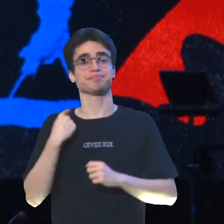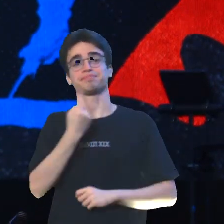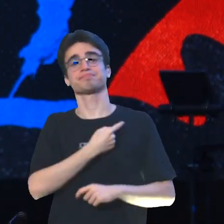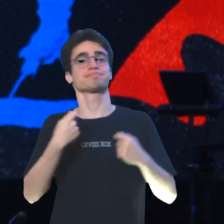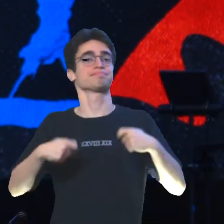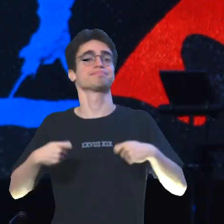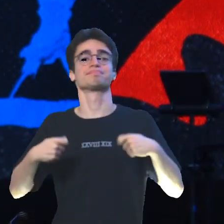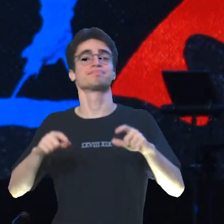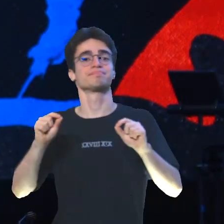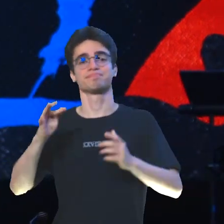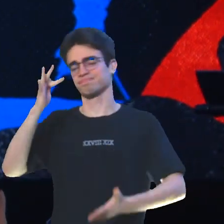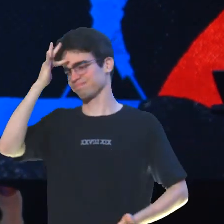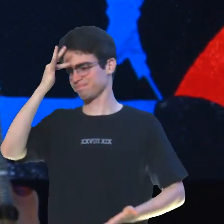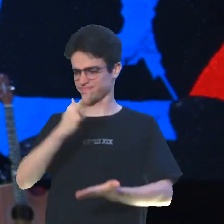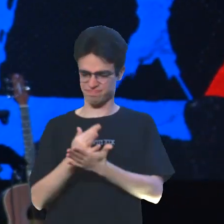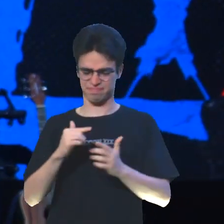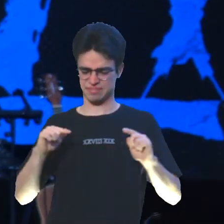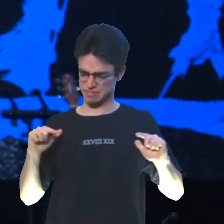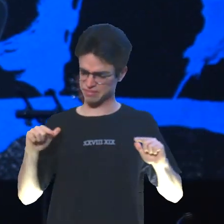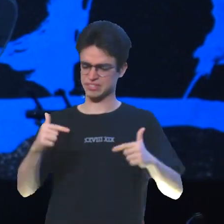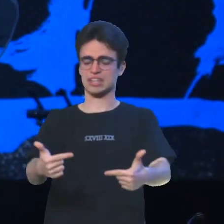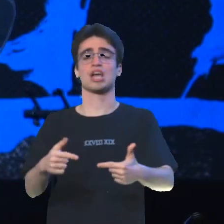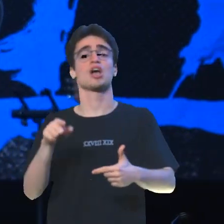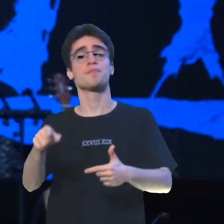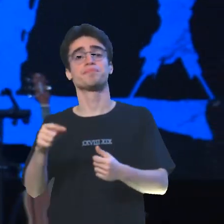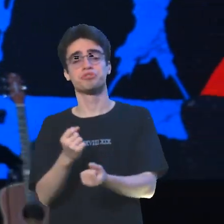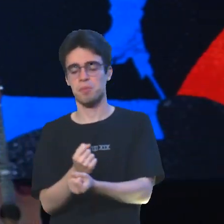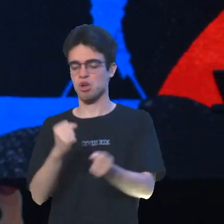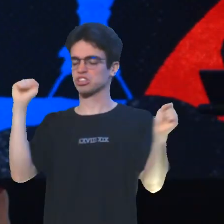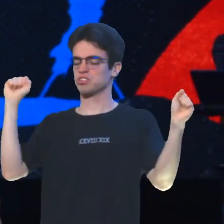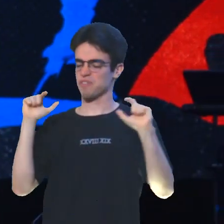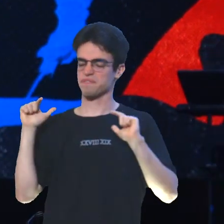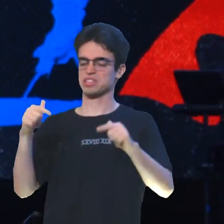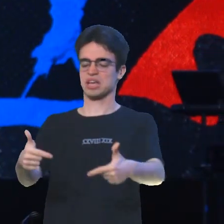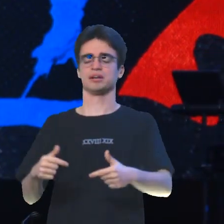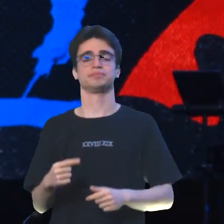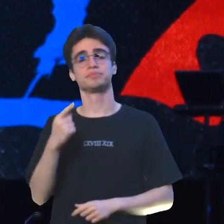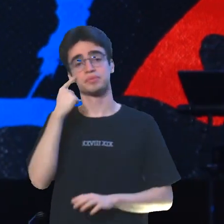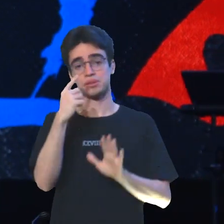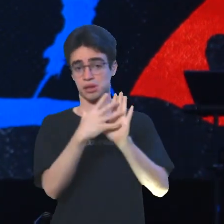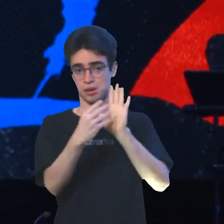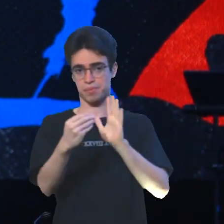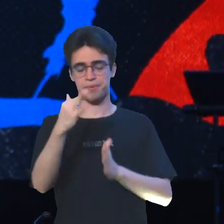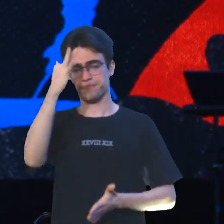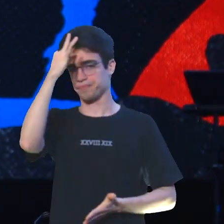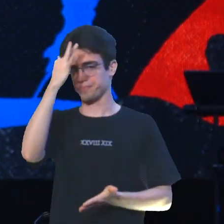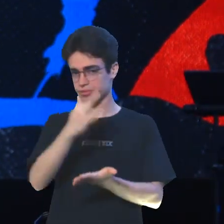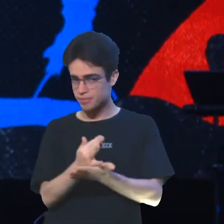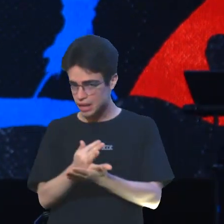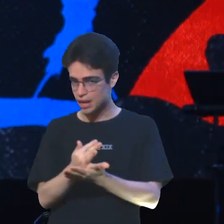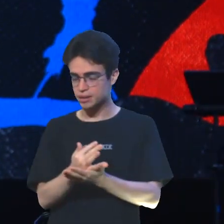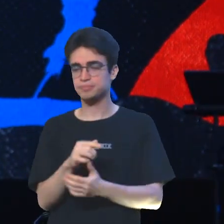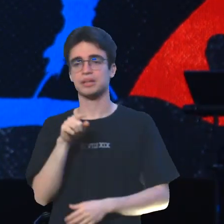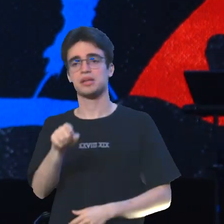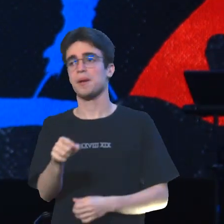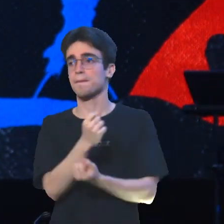para enfrentar o impossível. Repete comigo, fé para